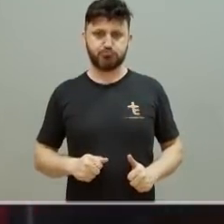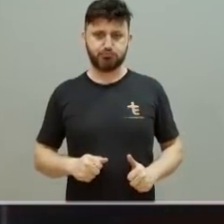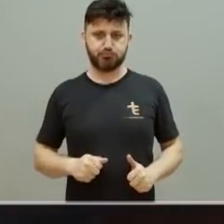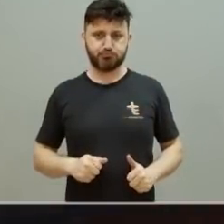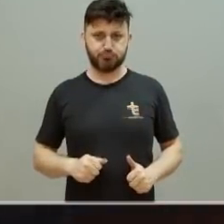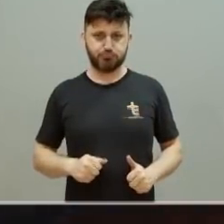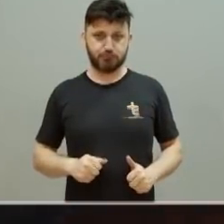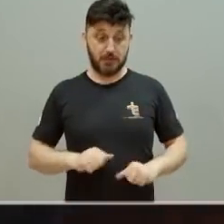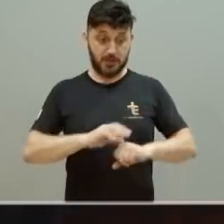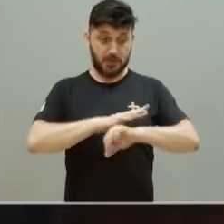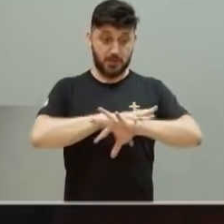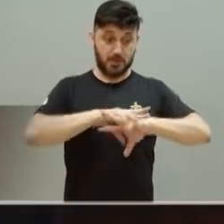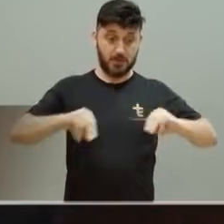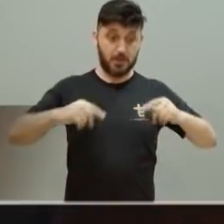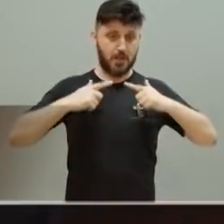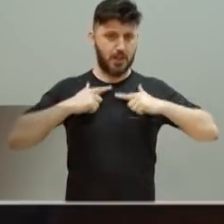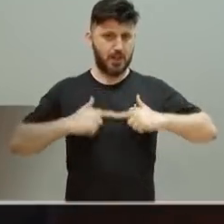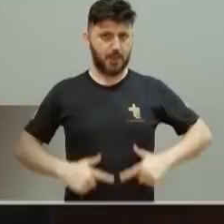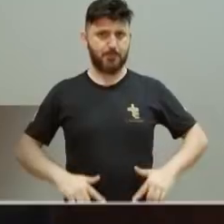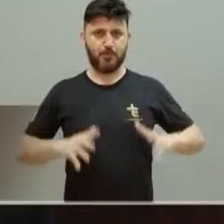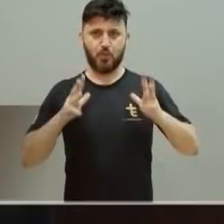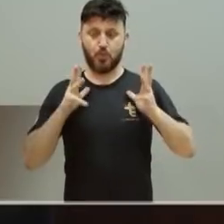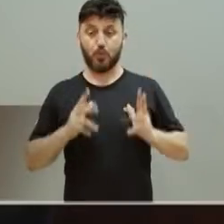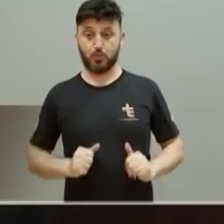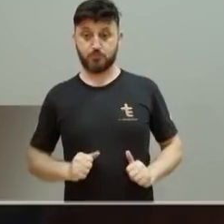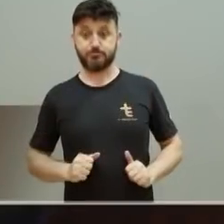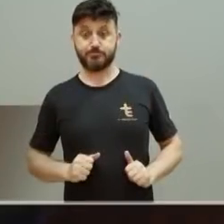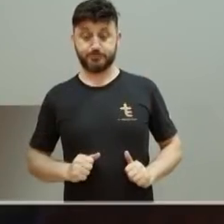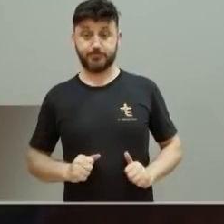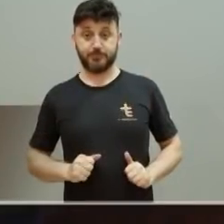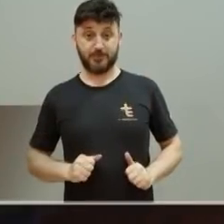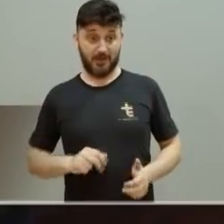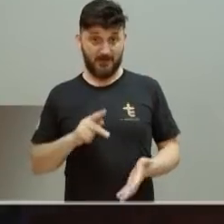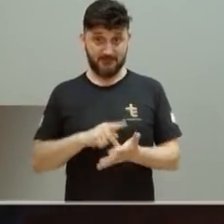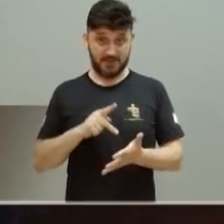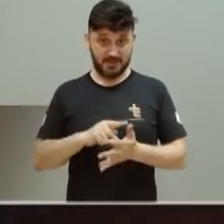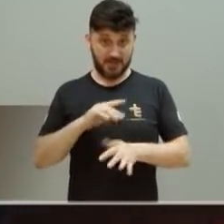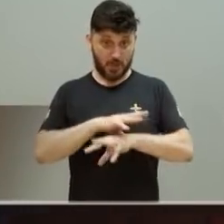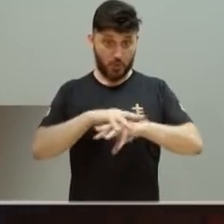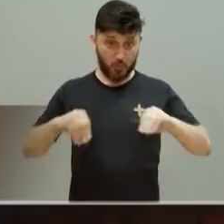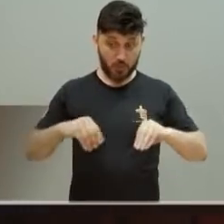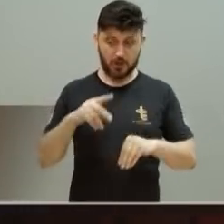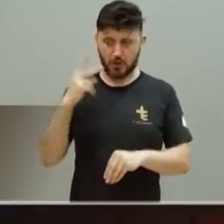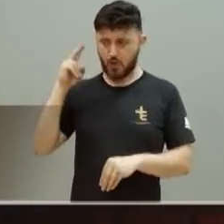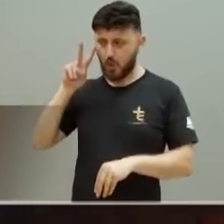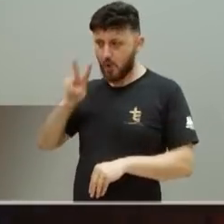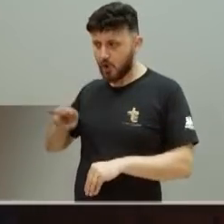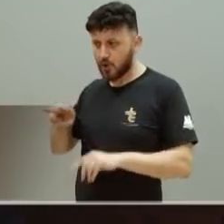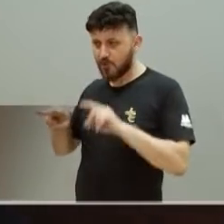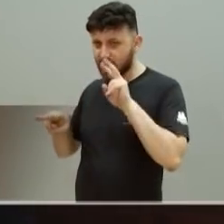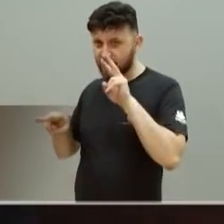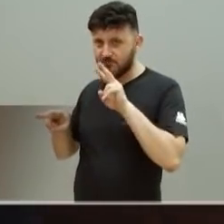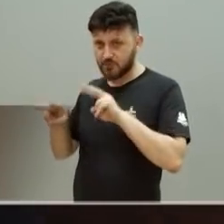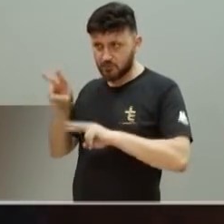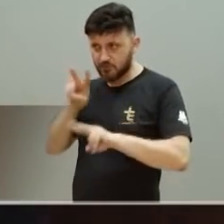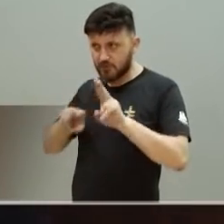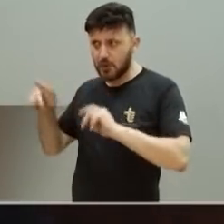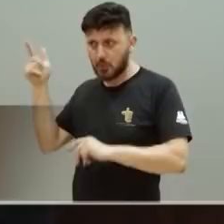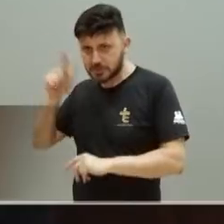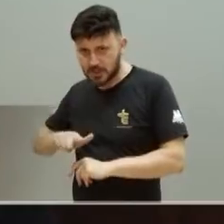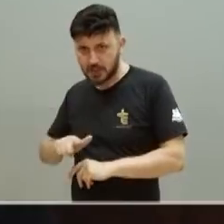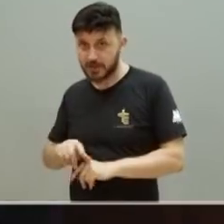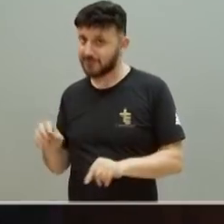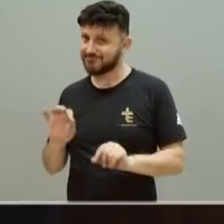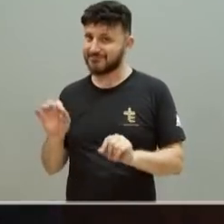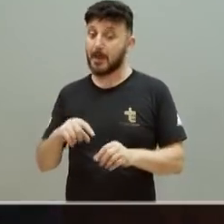Esse é o poder do nosso Deus. A verdadeira cura não está apenas no que os olhos vê. A cura, na maioria das vezes, está